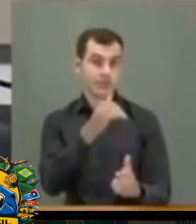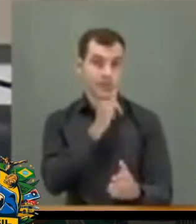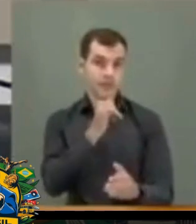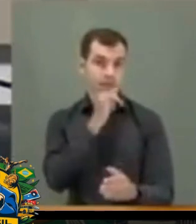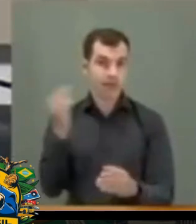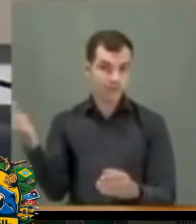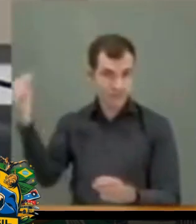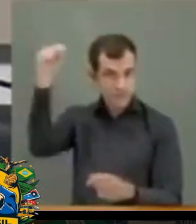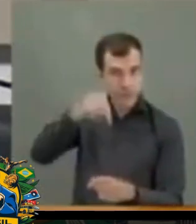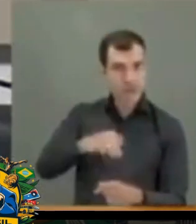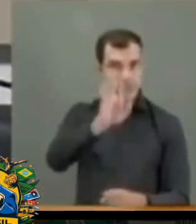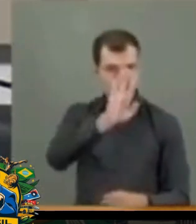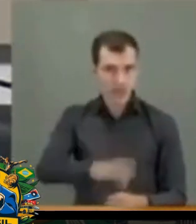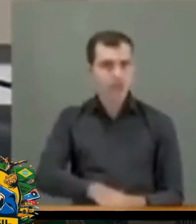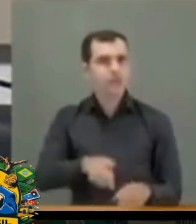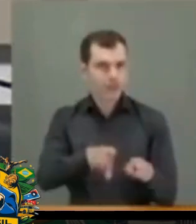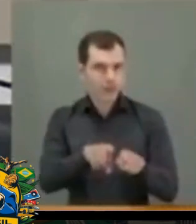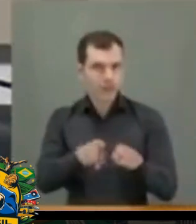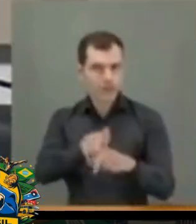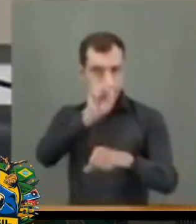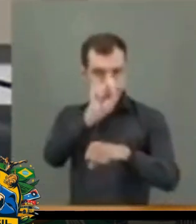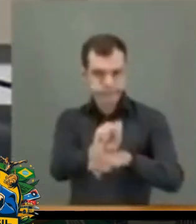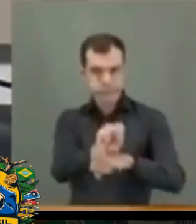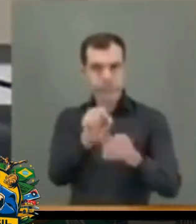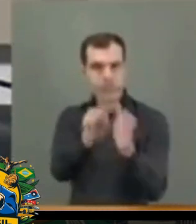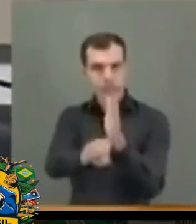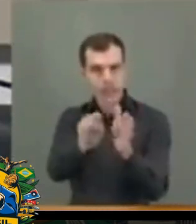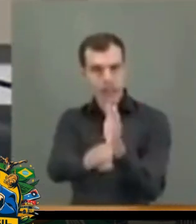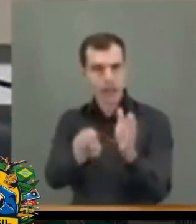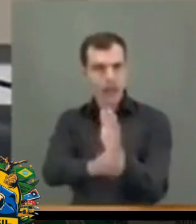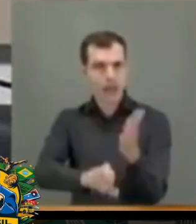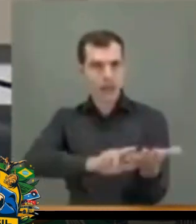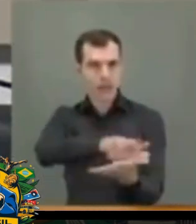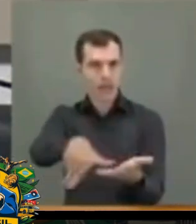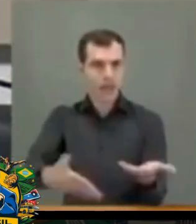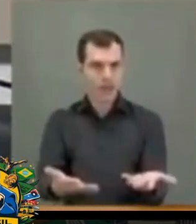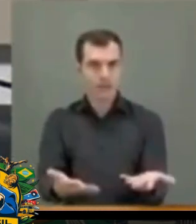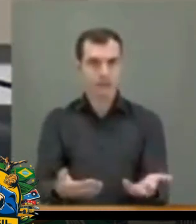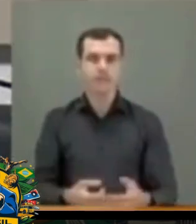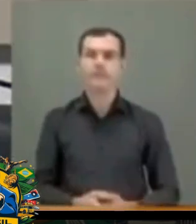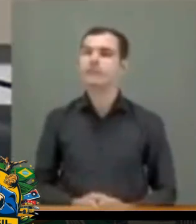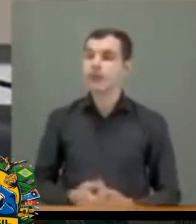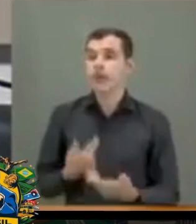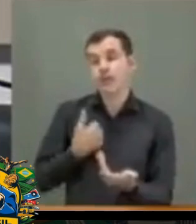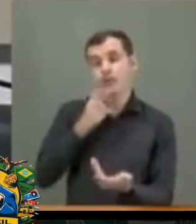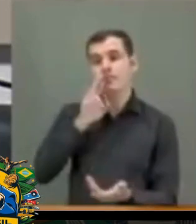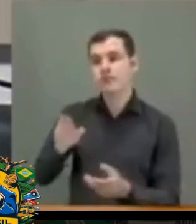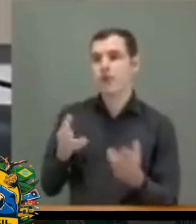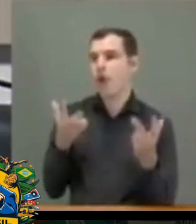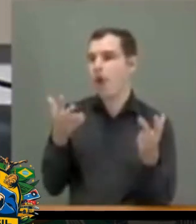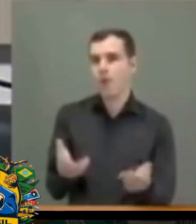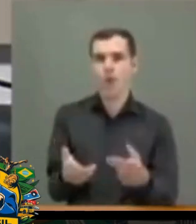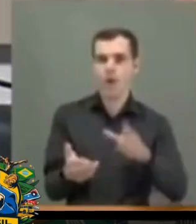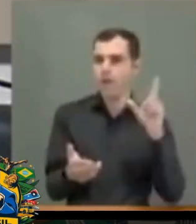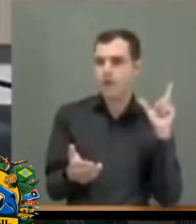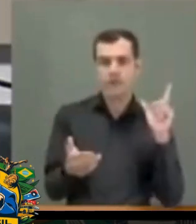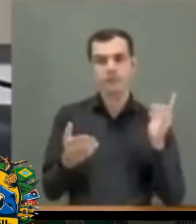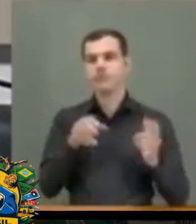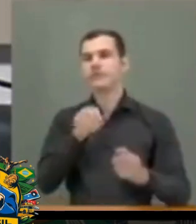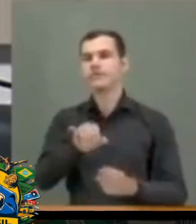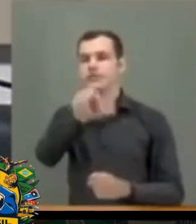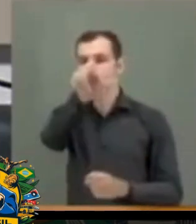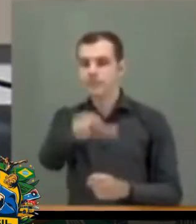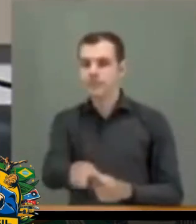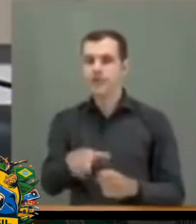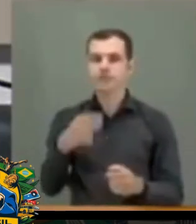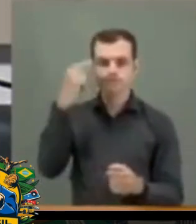outra pergunta, se o comentário é na linha de apoiar ato que é crime, e acho que aqui ninguém nega que o quebradeira do